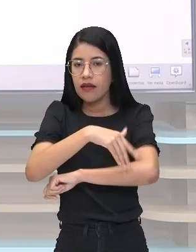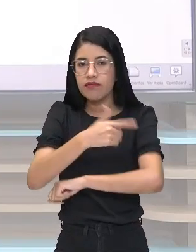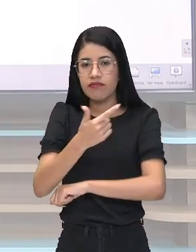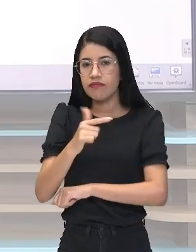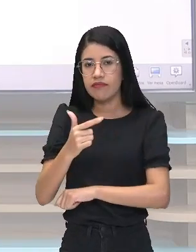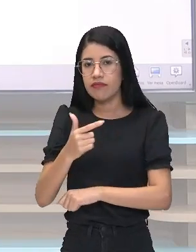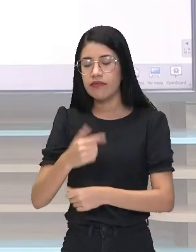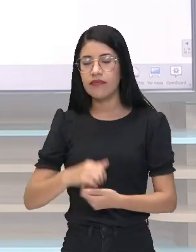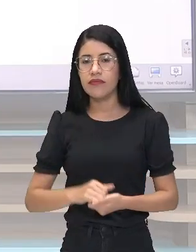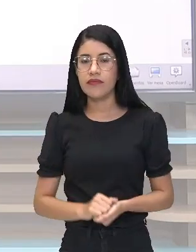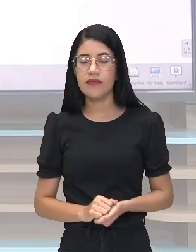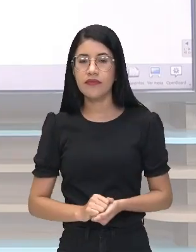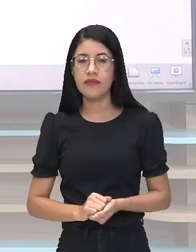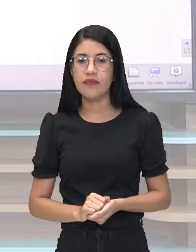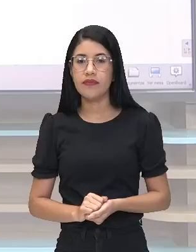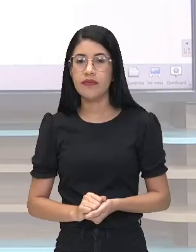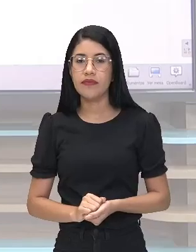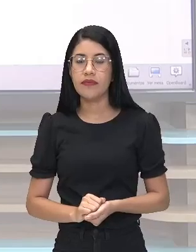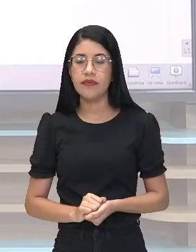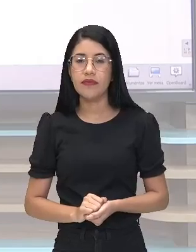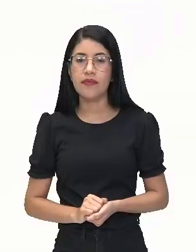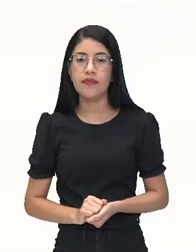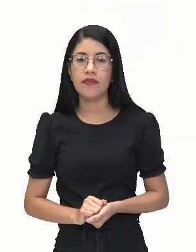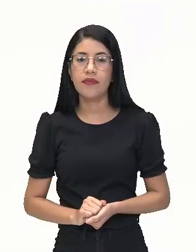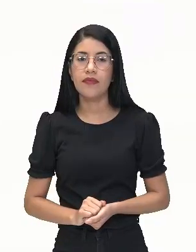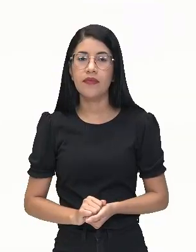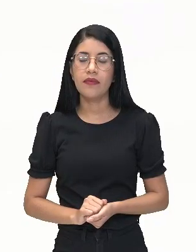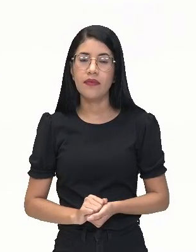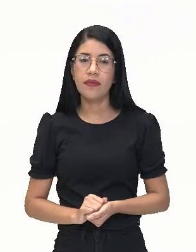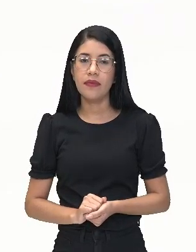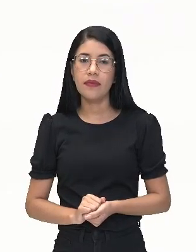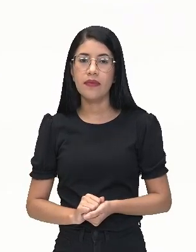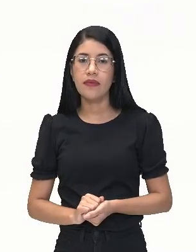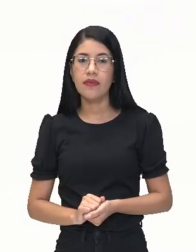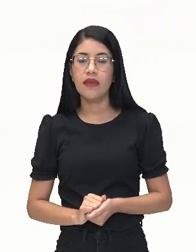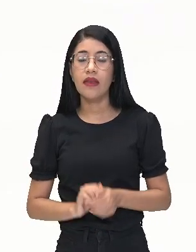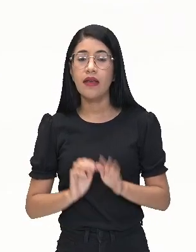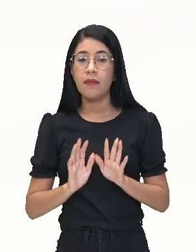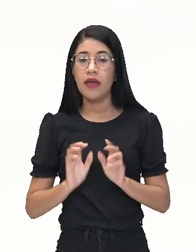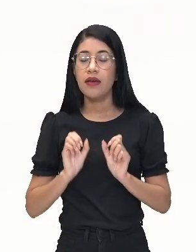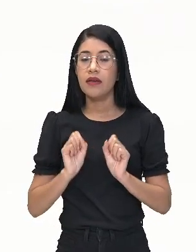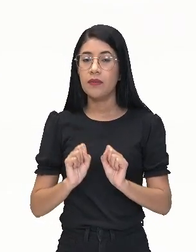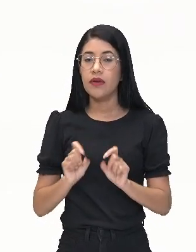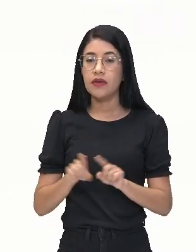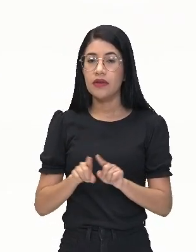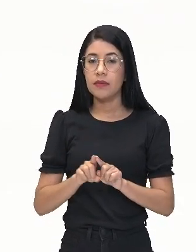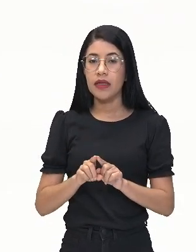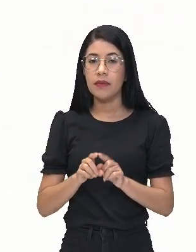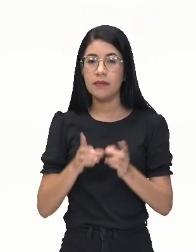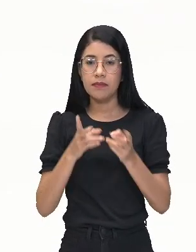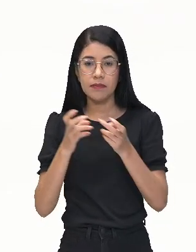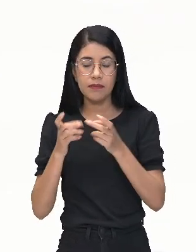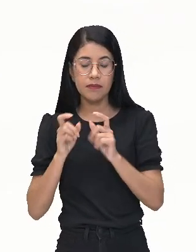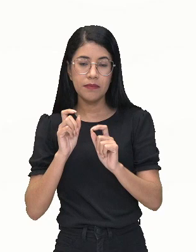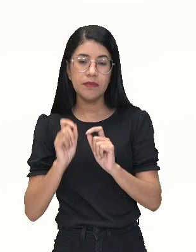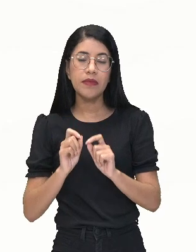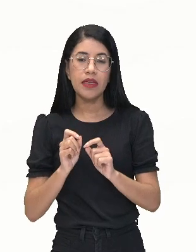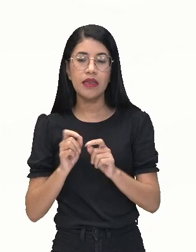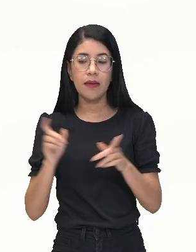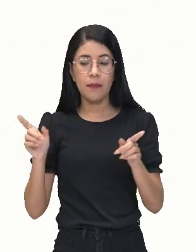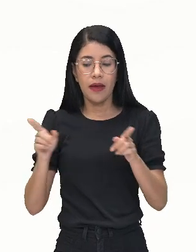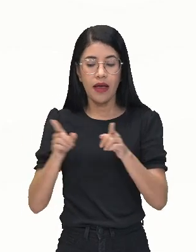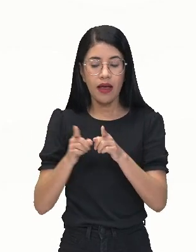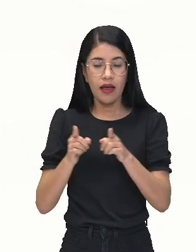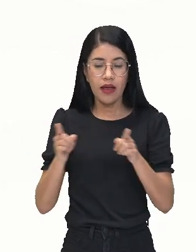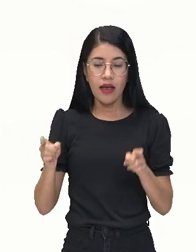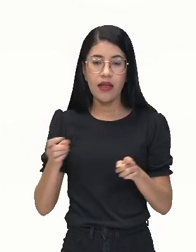etc. Entendeu? Então vamos pensar assim. Outra forma de observar a escala numérica é lembrando que ela se trata de uma